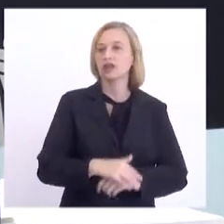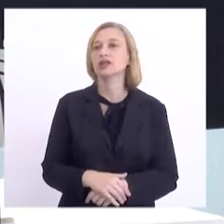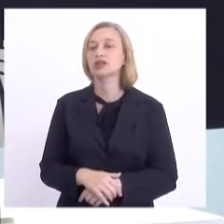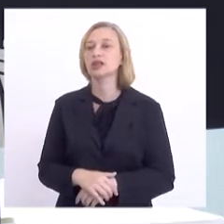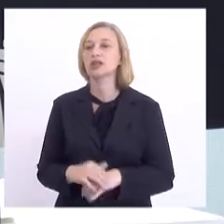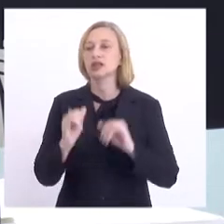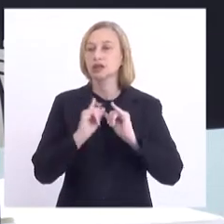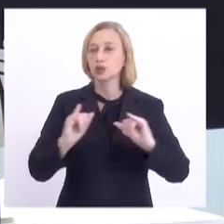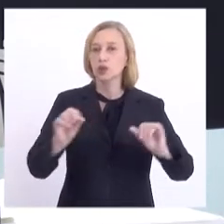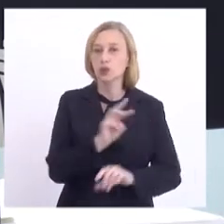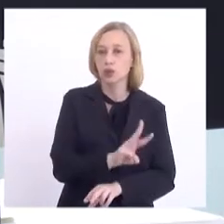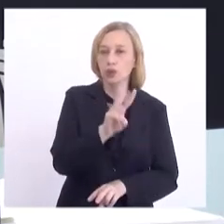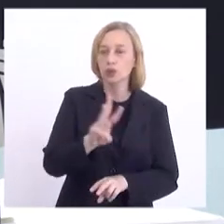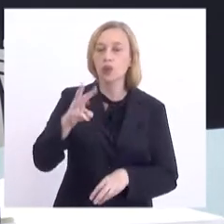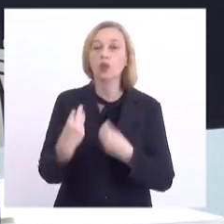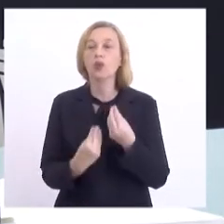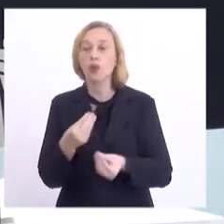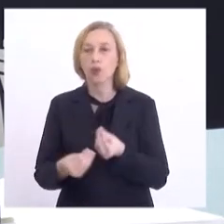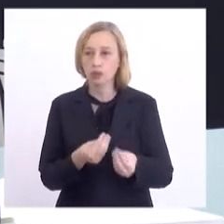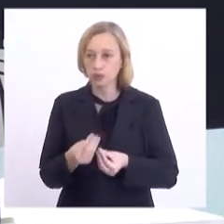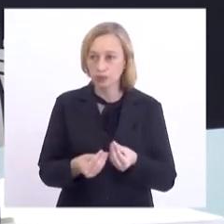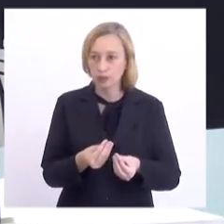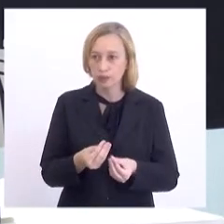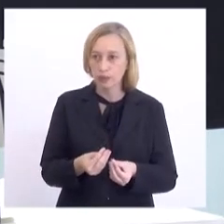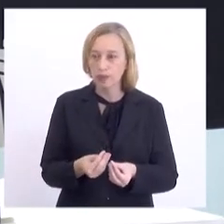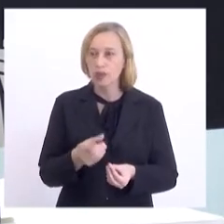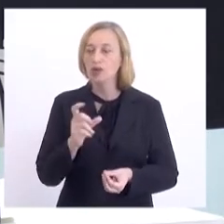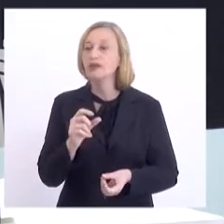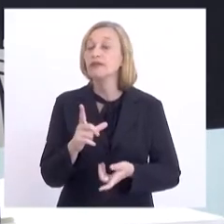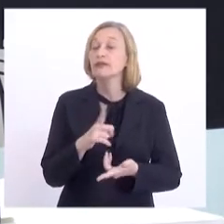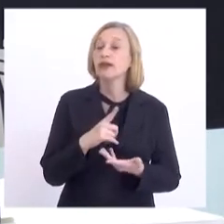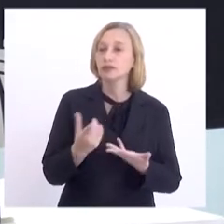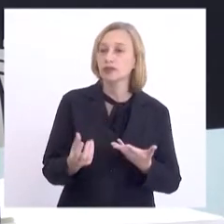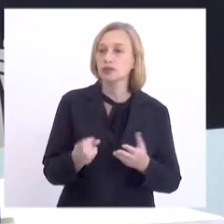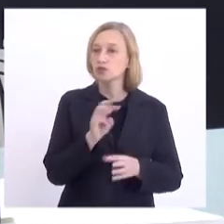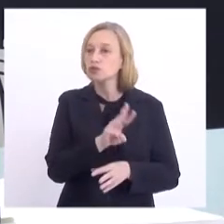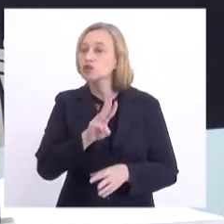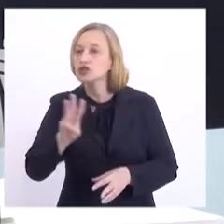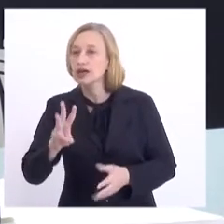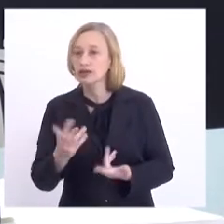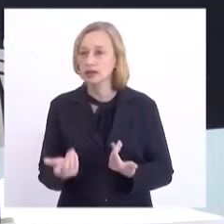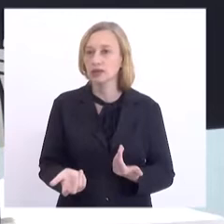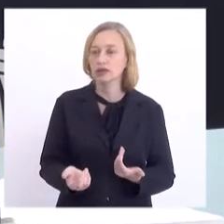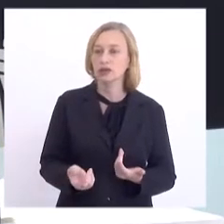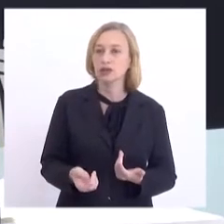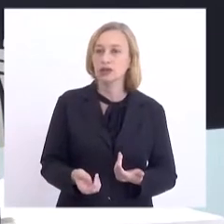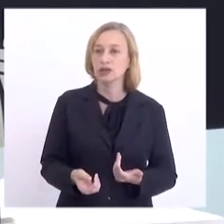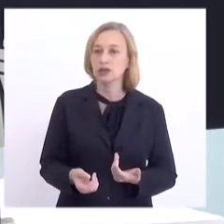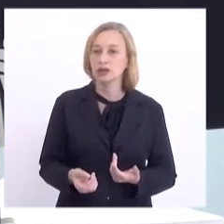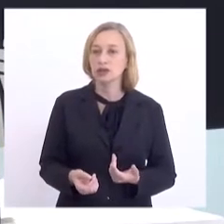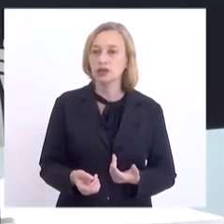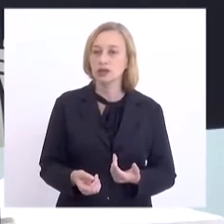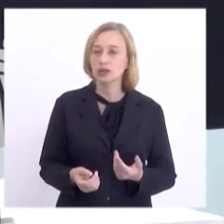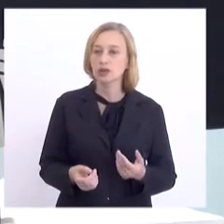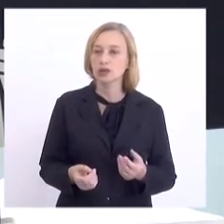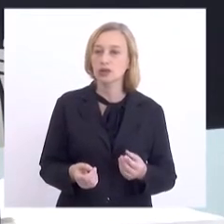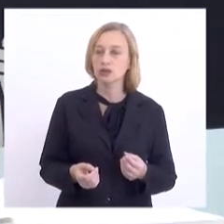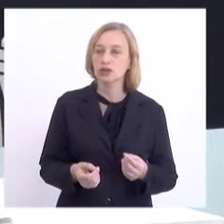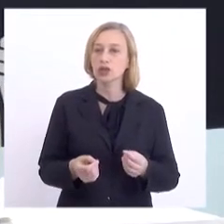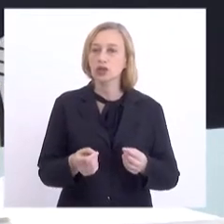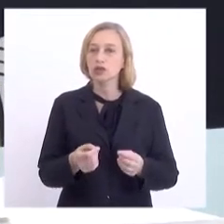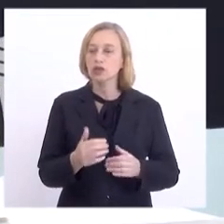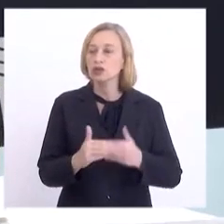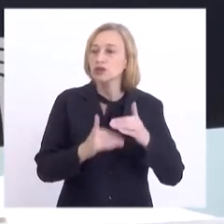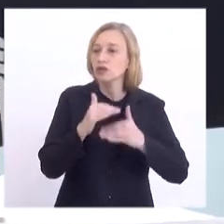site então como é que tá sendo o o quê que temos no site né ele tem um ciclo de desenvolvimento do